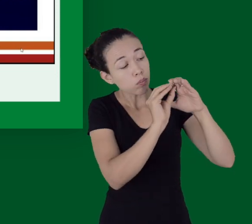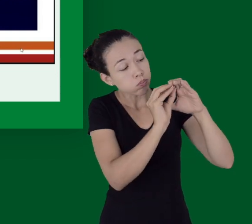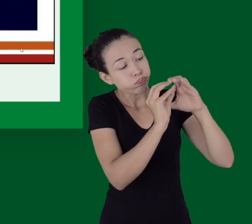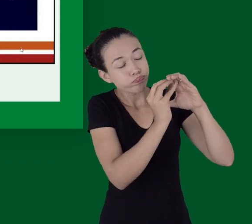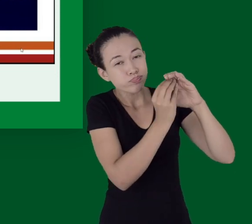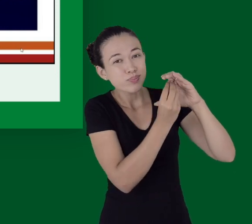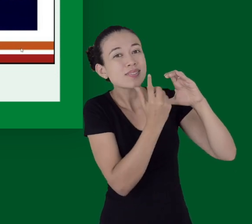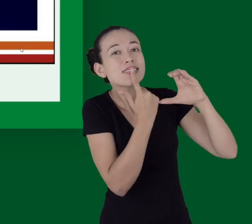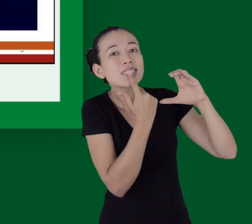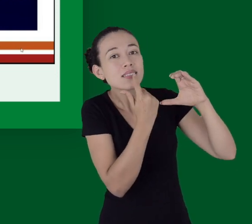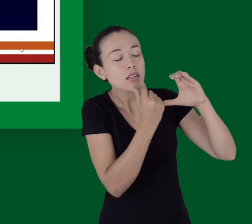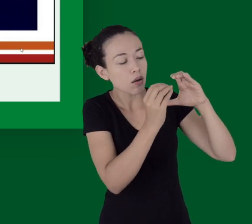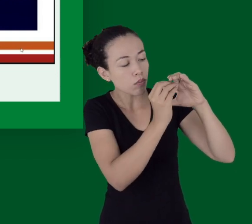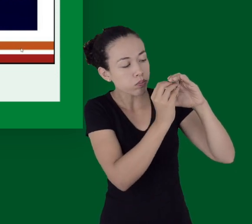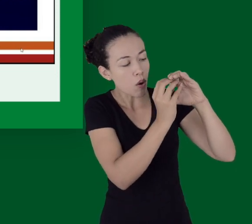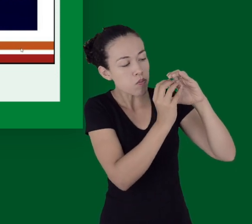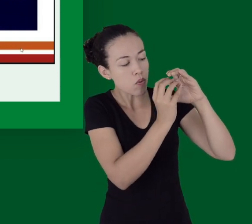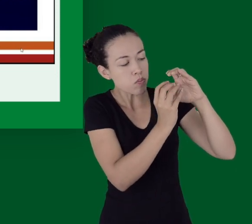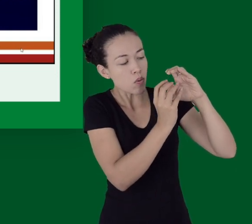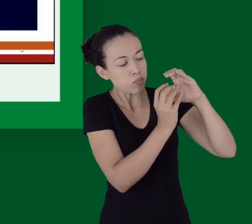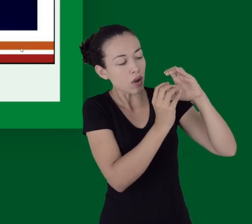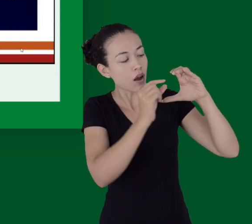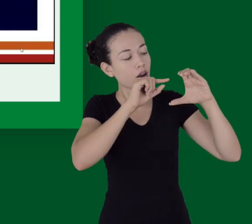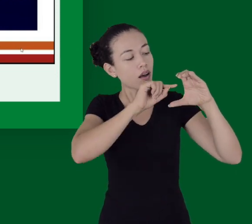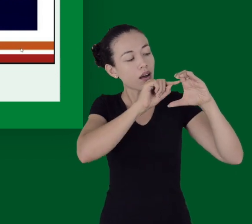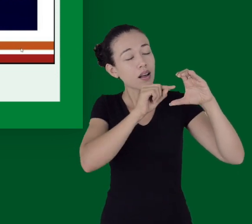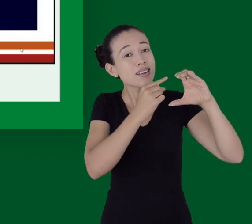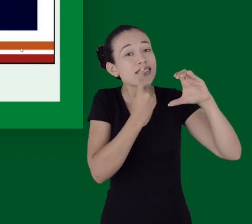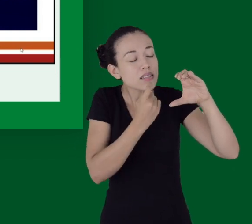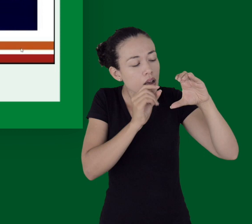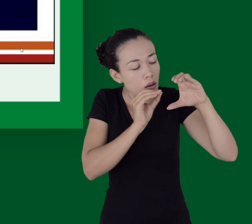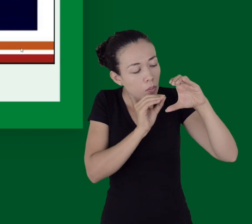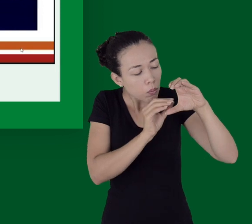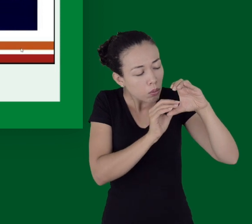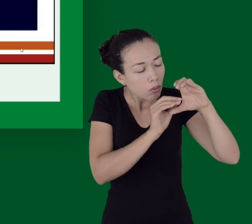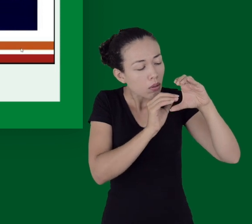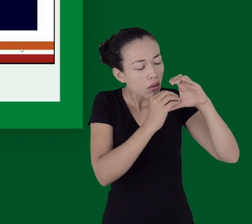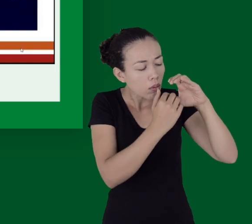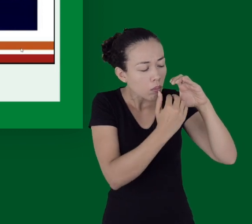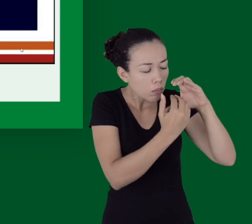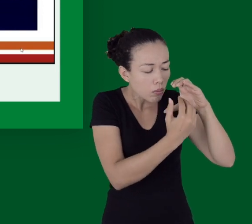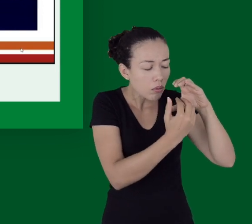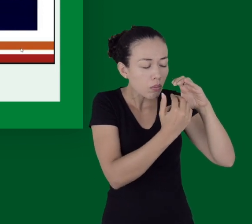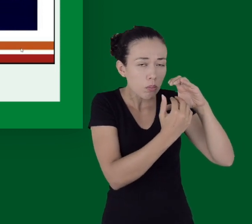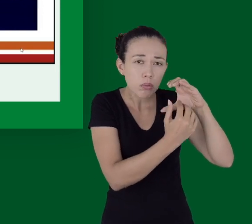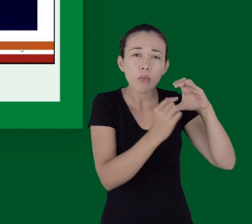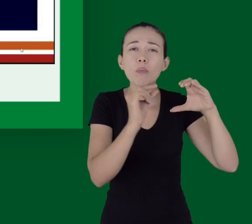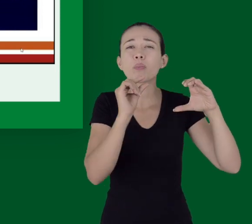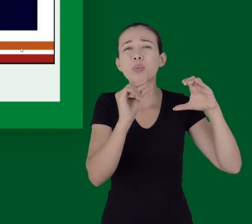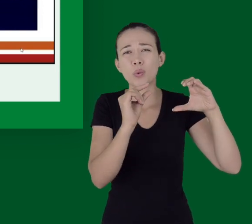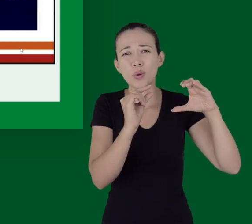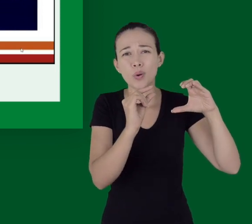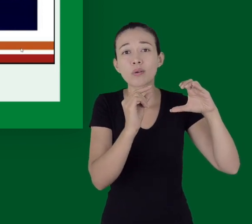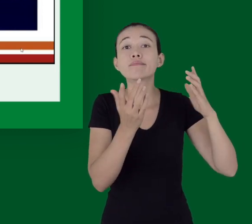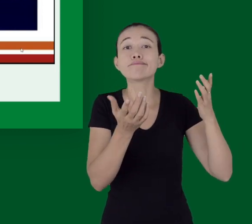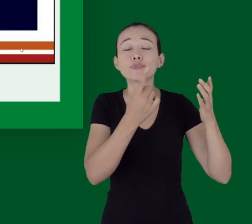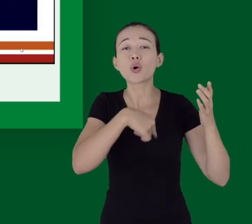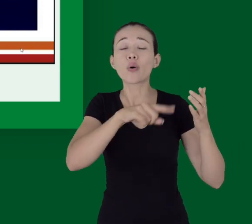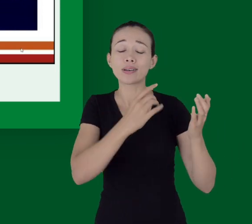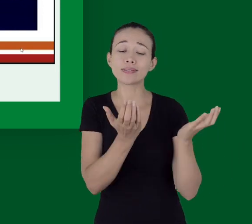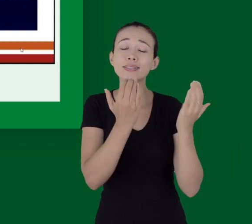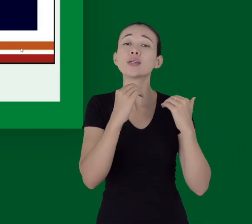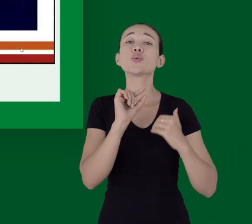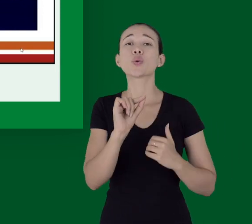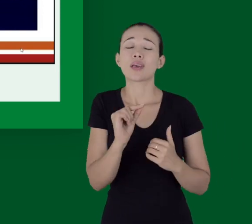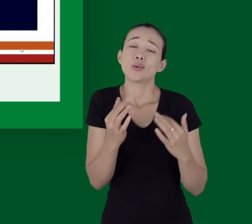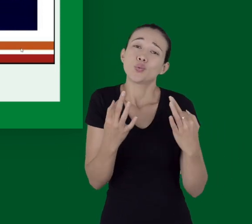o coágulo, à medida que ele vai aumentando, vai tampando a passagem de sangue, e é isso que vai gerar dor. Não vai chegar sangue onde tem que